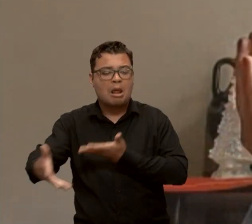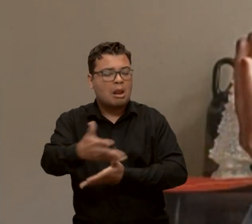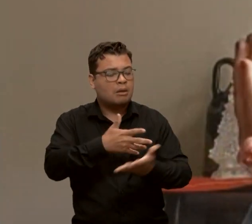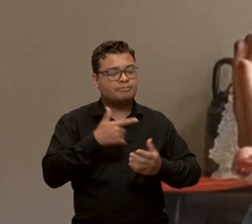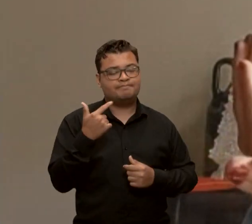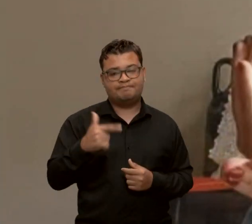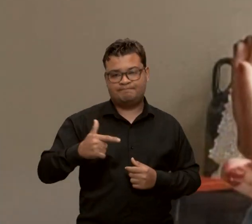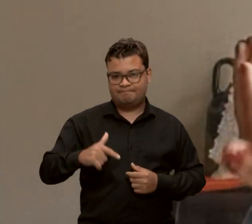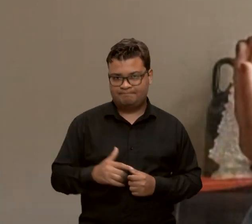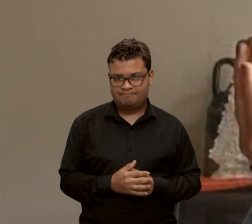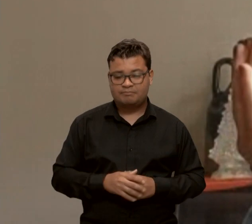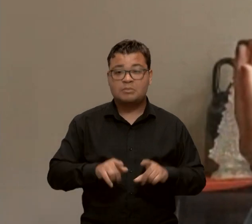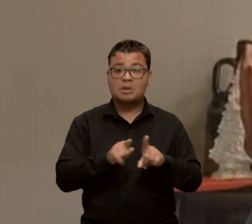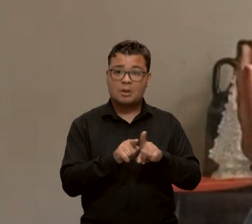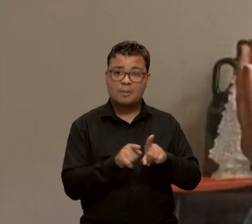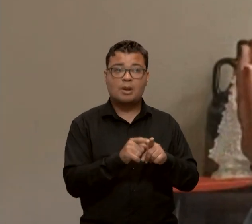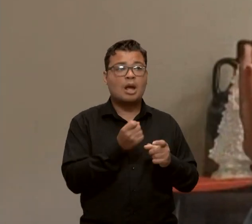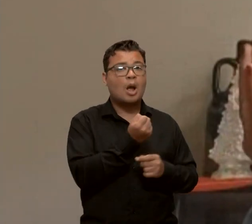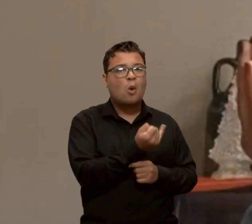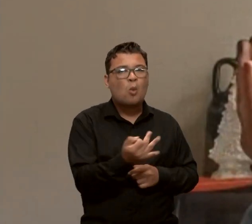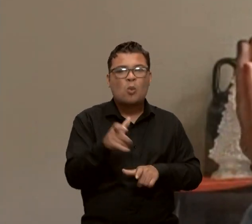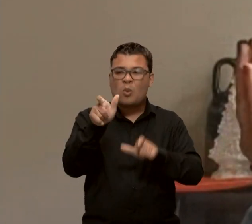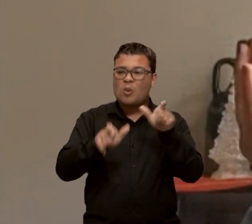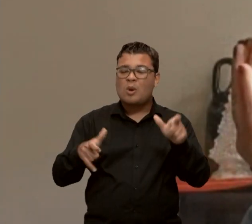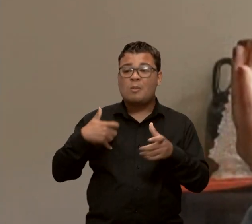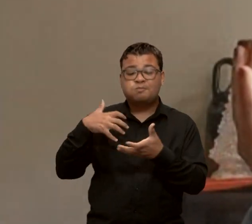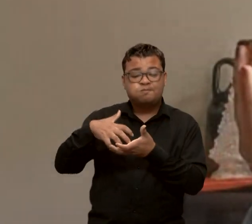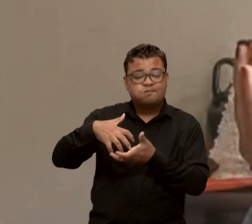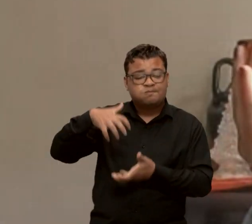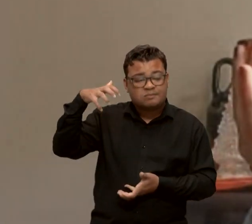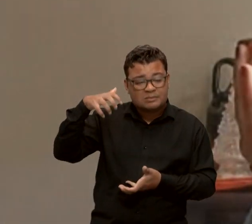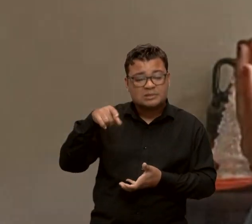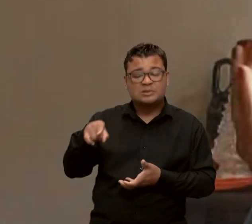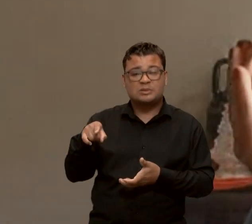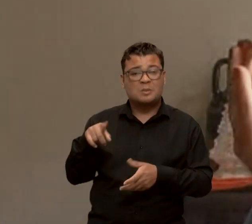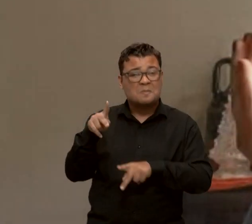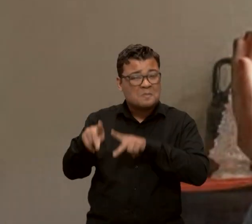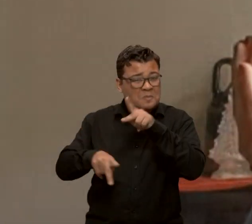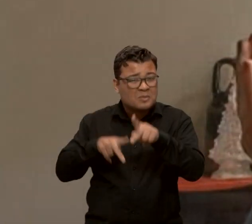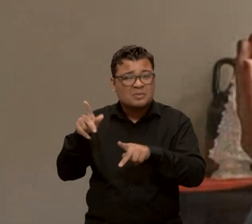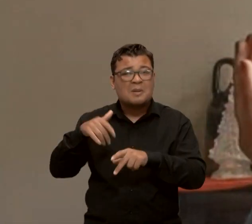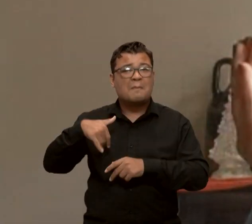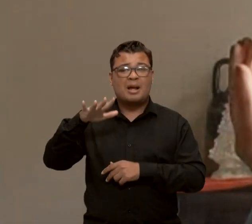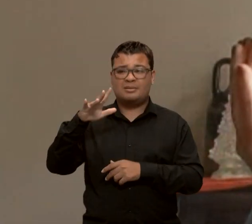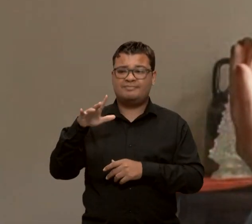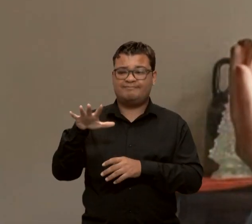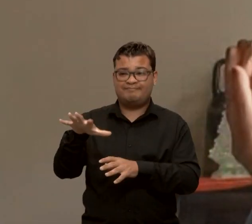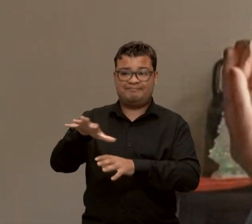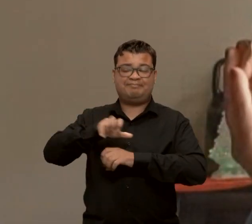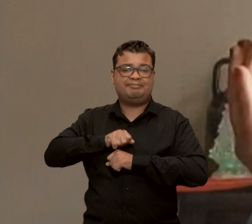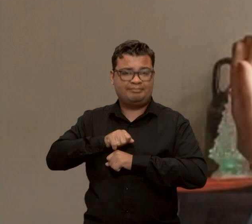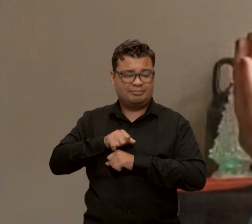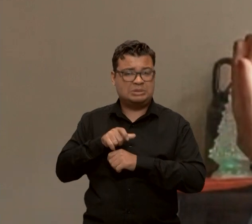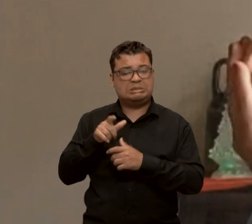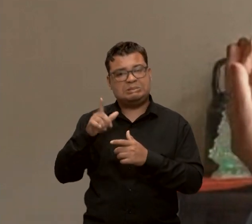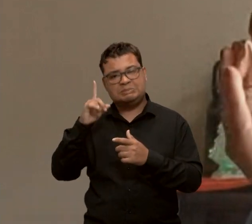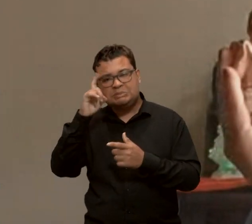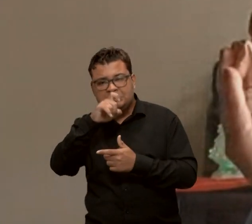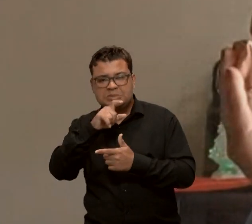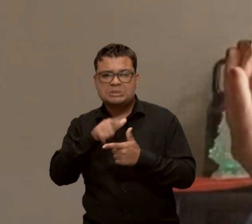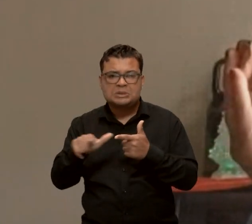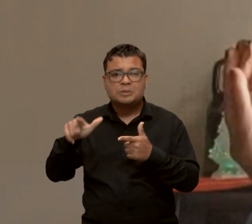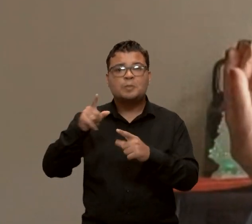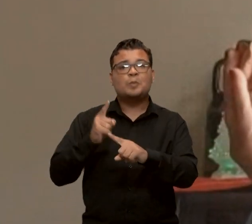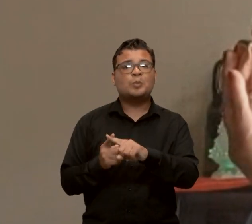Alguns idosos também, como o doutor falou aí, né, são a população mais suscetível, porque também ficaram isolados, com